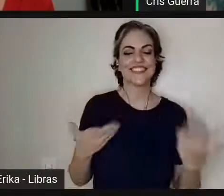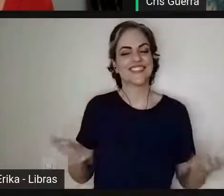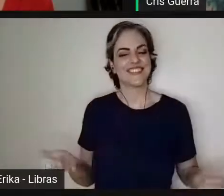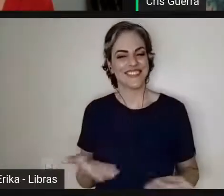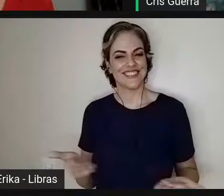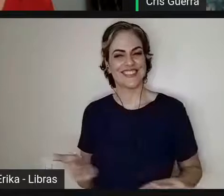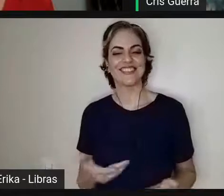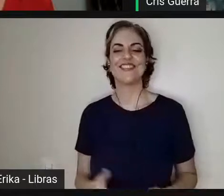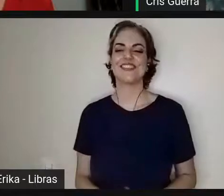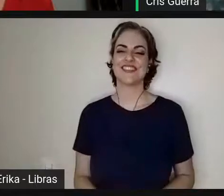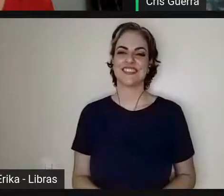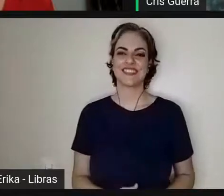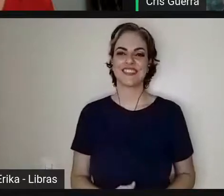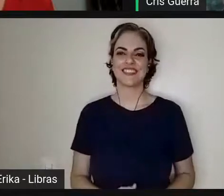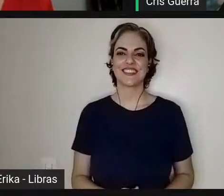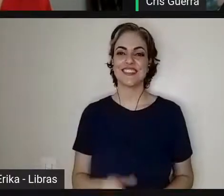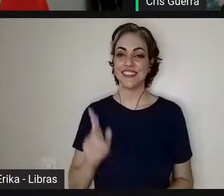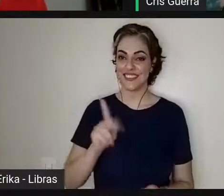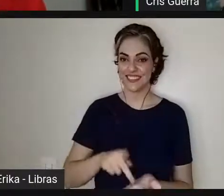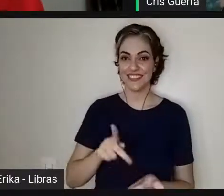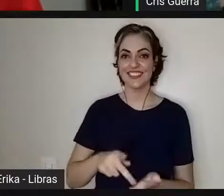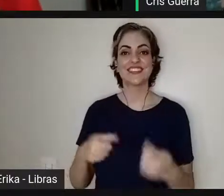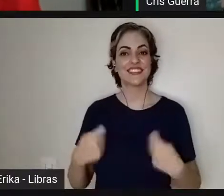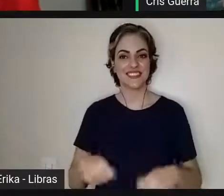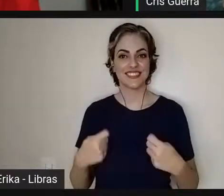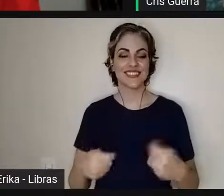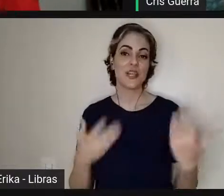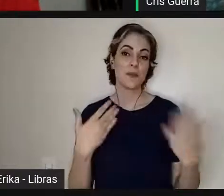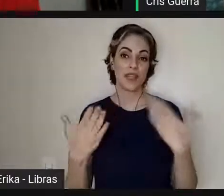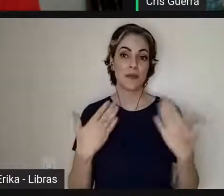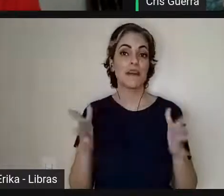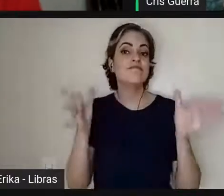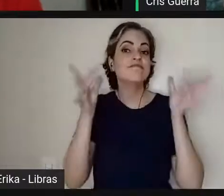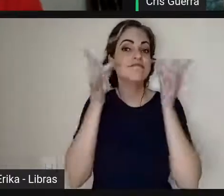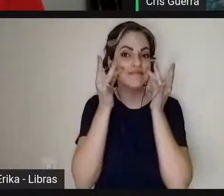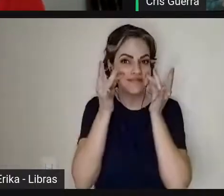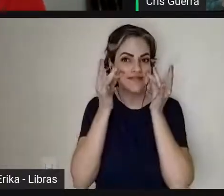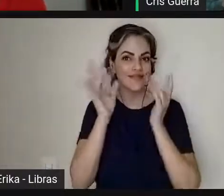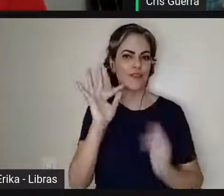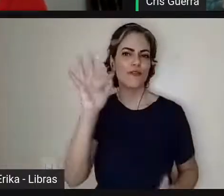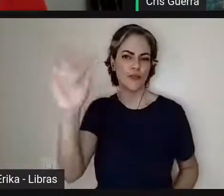acho que realmente a gente precisa bater esse papo pessoalmente logo que for possível, né?